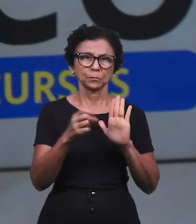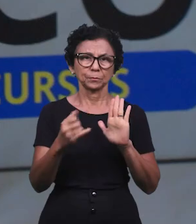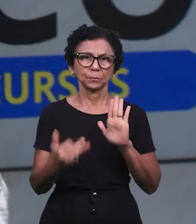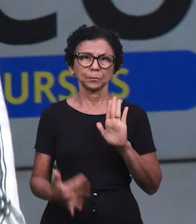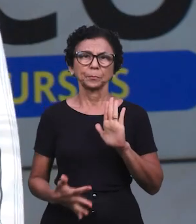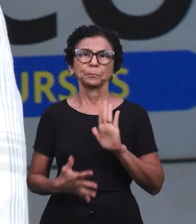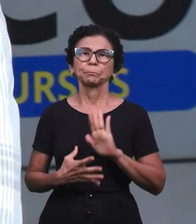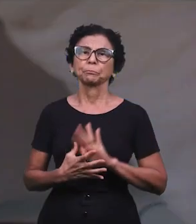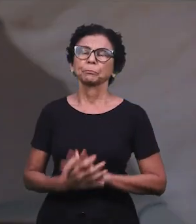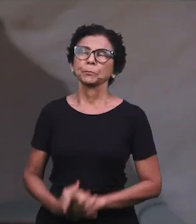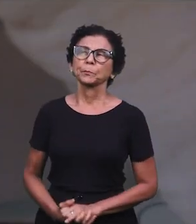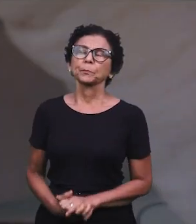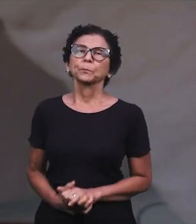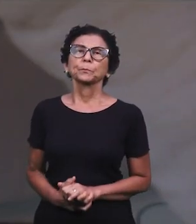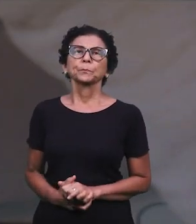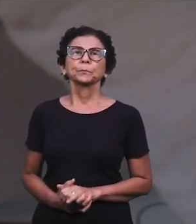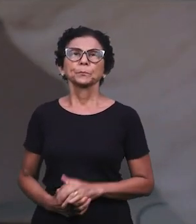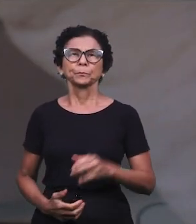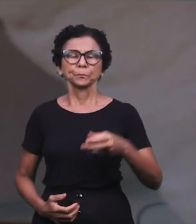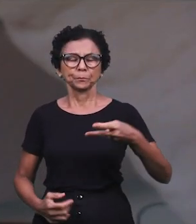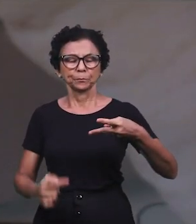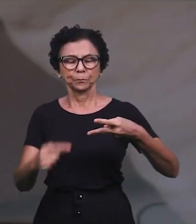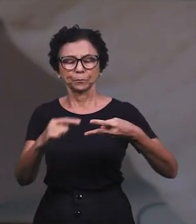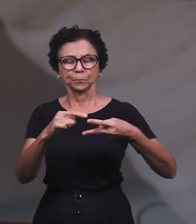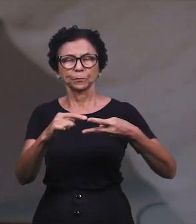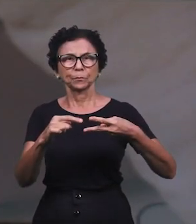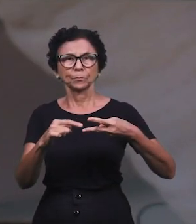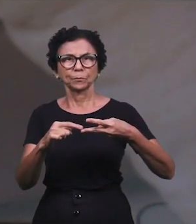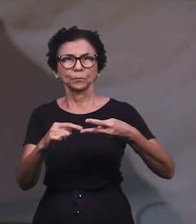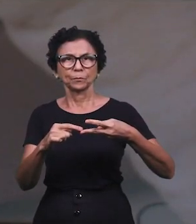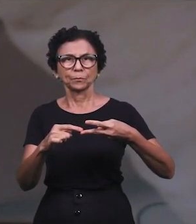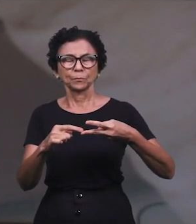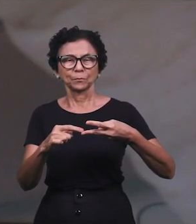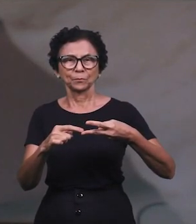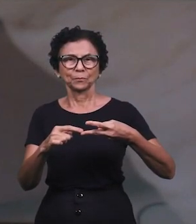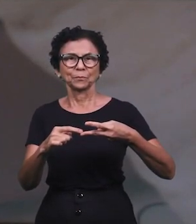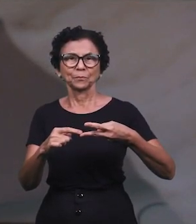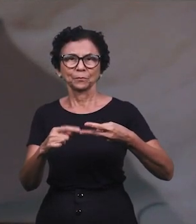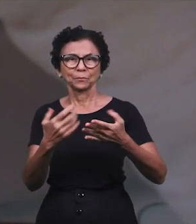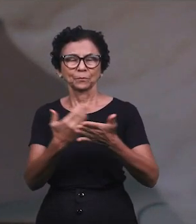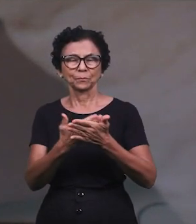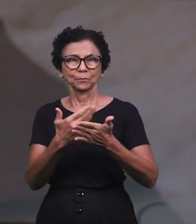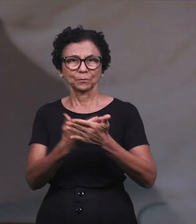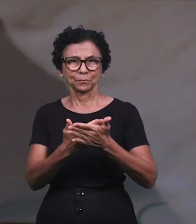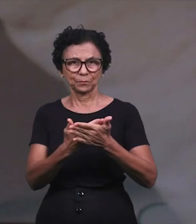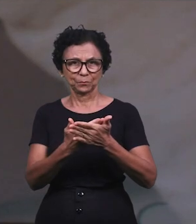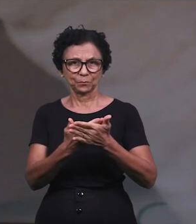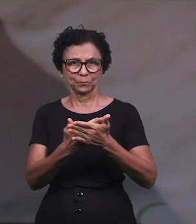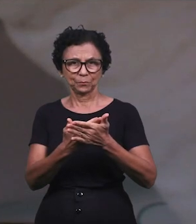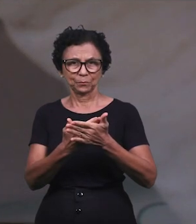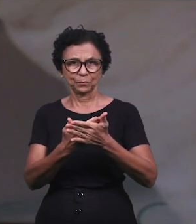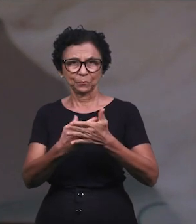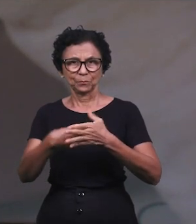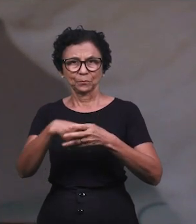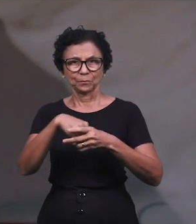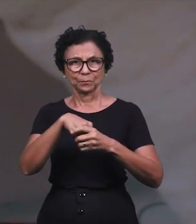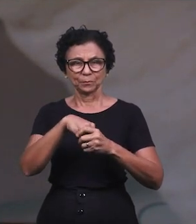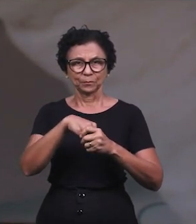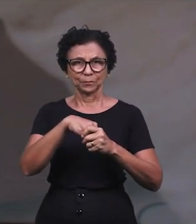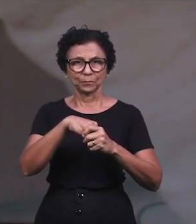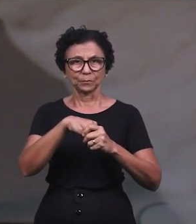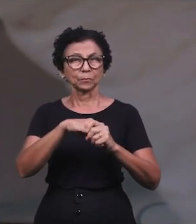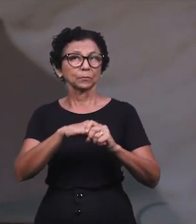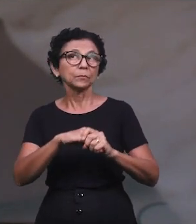tá? Que é o seguinte, ó, as duas formas de estudo integram o processo, tá bom?